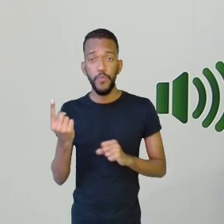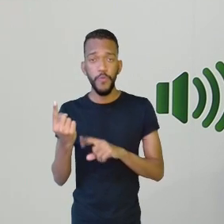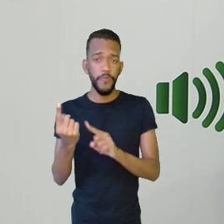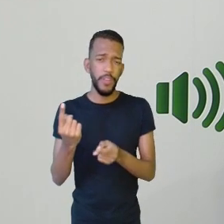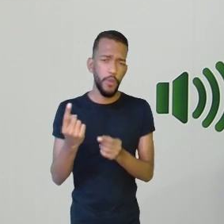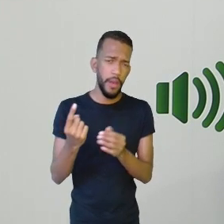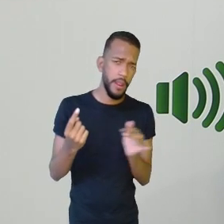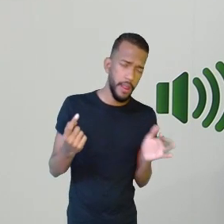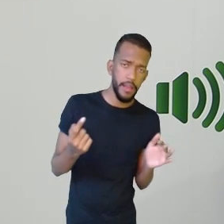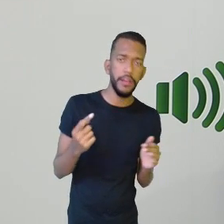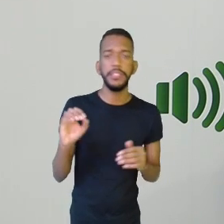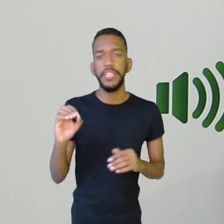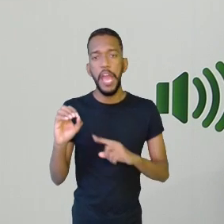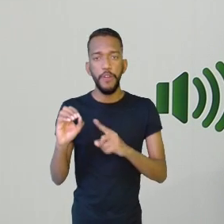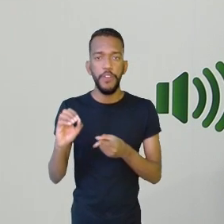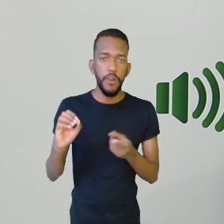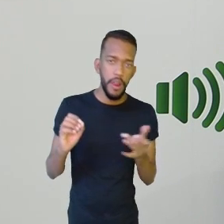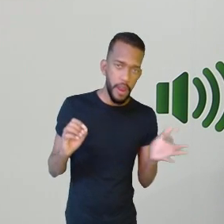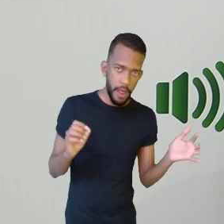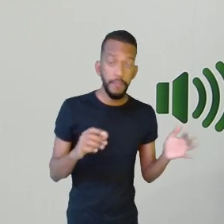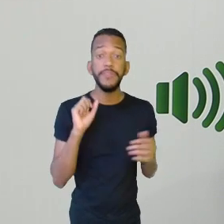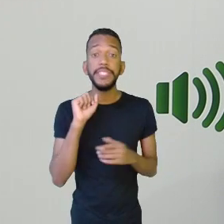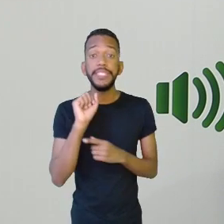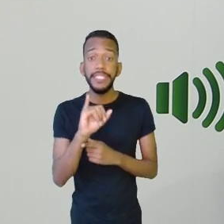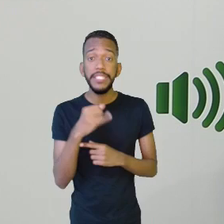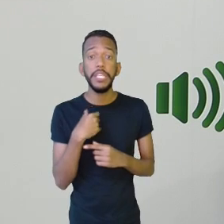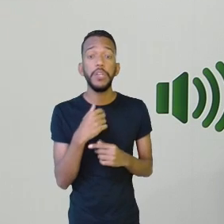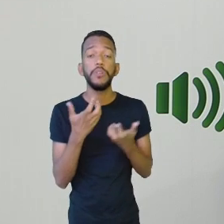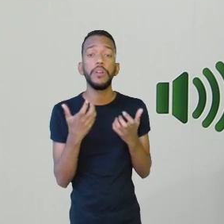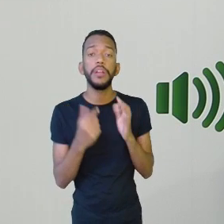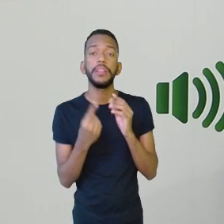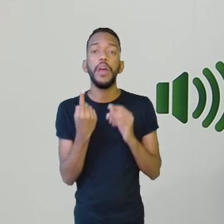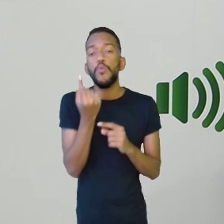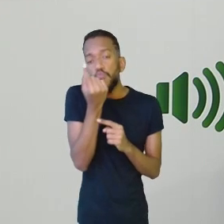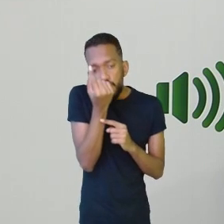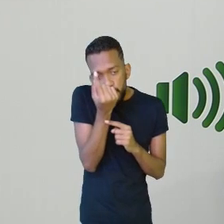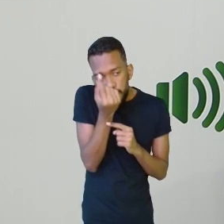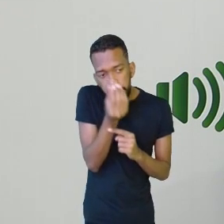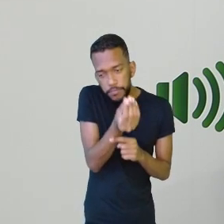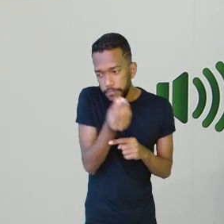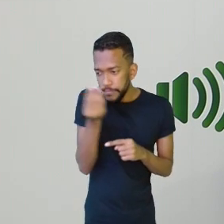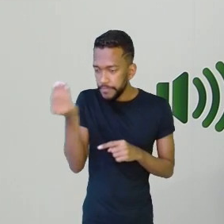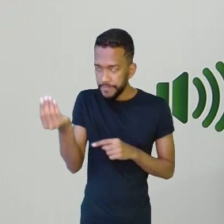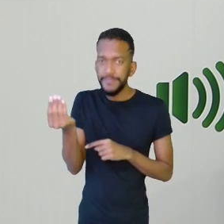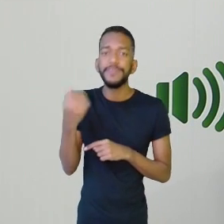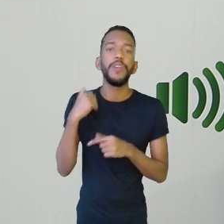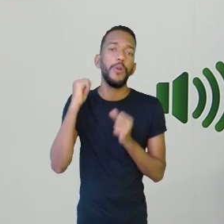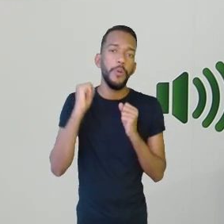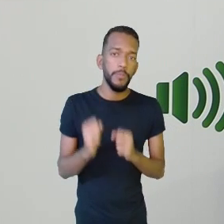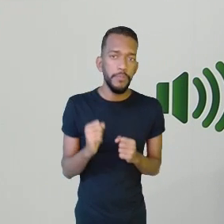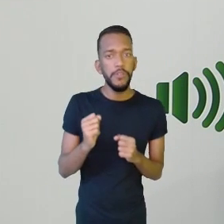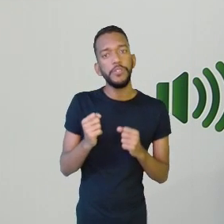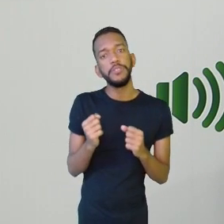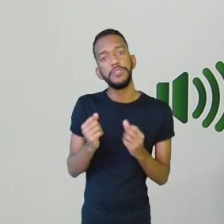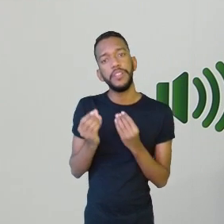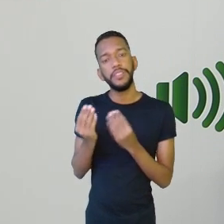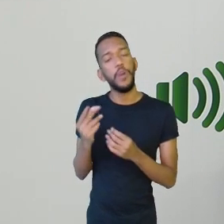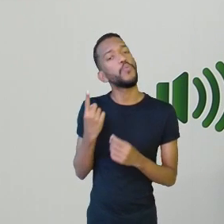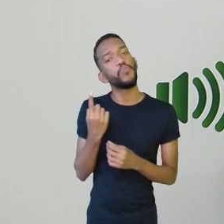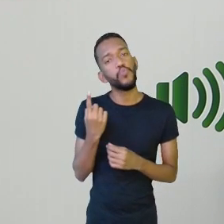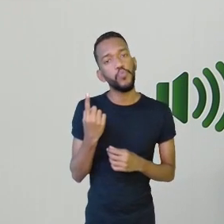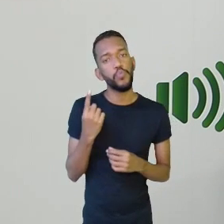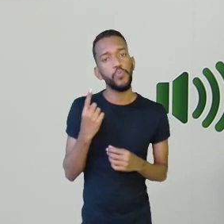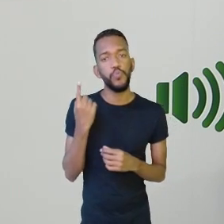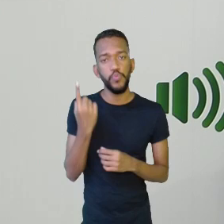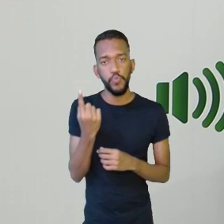Aqui também, se eu tivesse dado um pedacinho do chocolate, eu poderia representar um décimo,